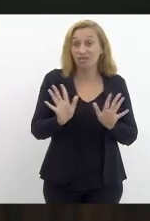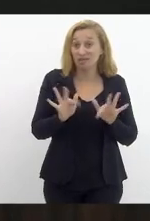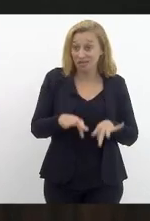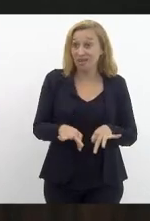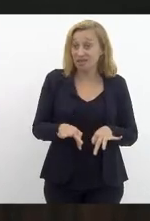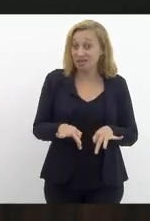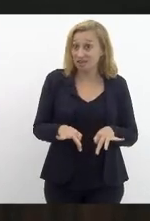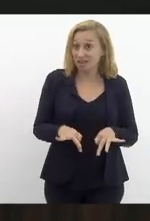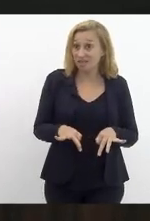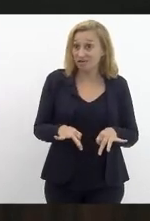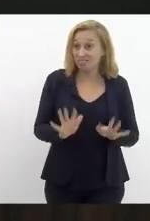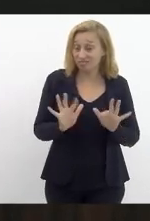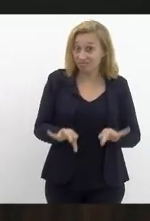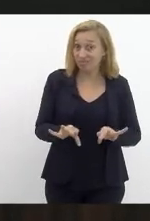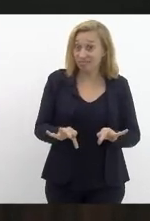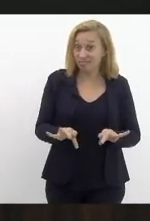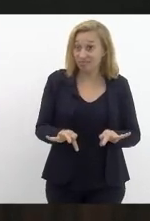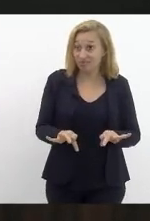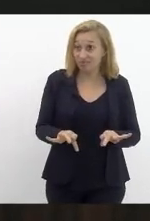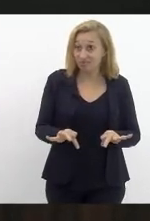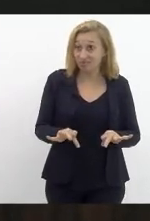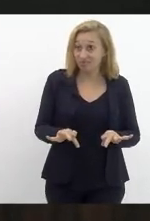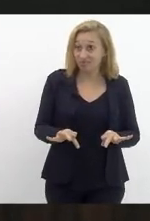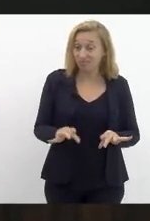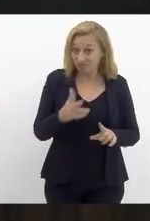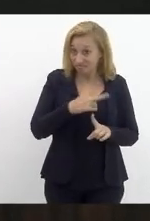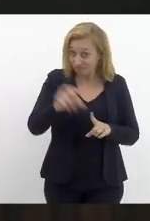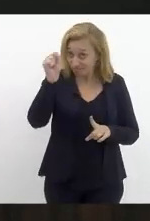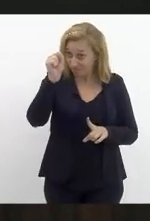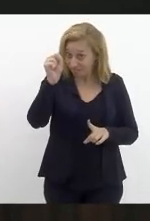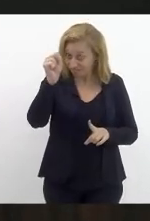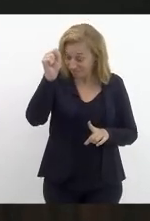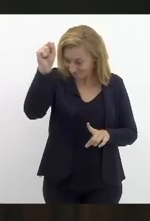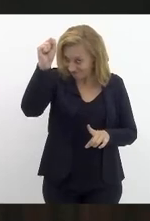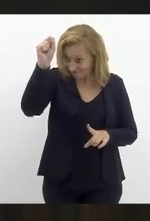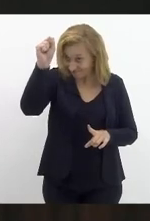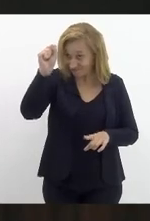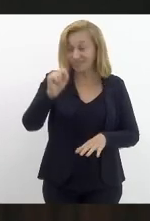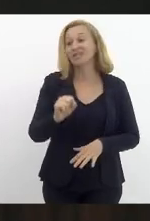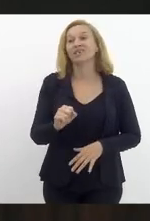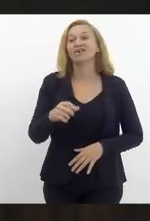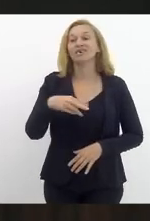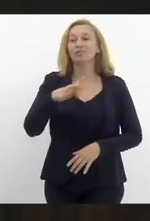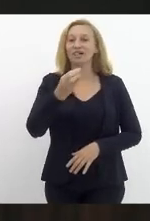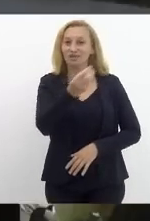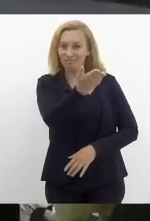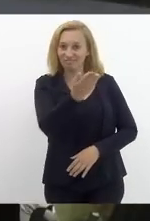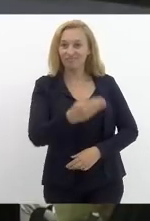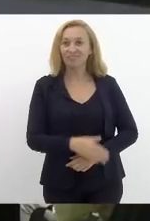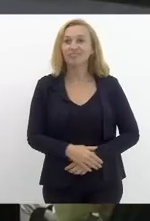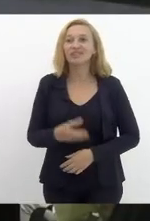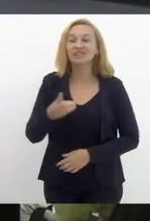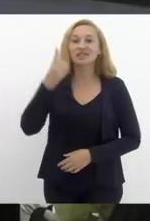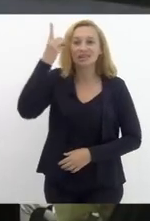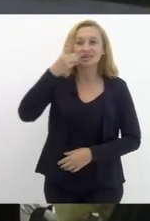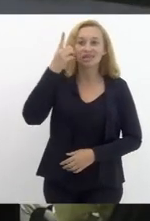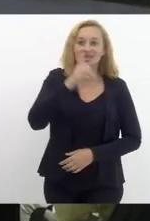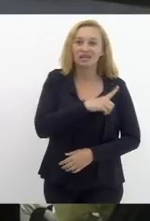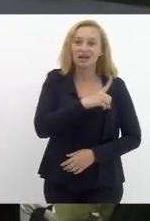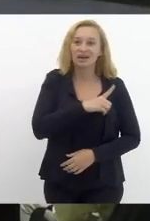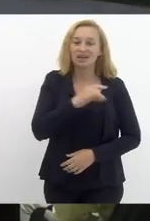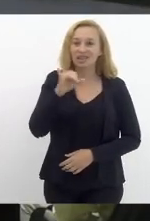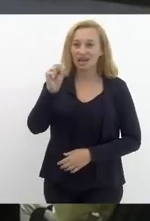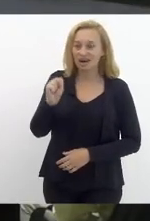tá? Essa vai ser a nossa vitória, entendeu? Mas, Márcio, por favor. Deputado delegado